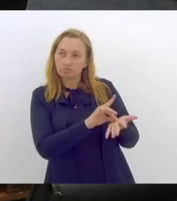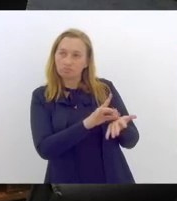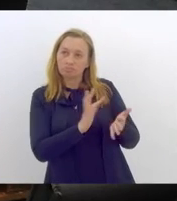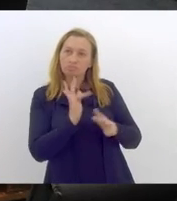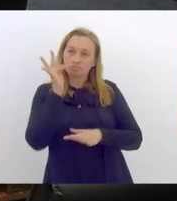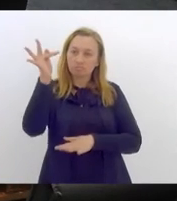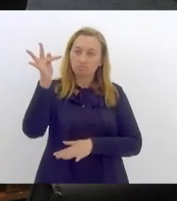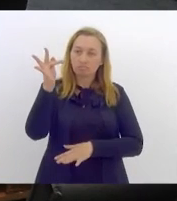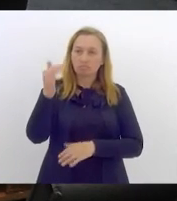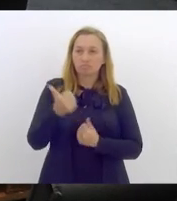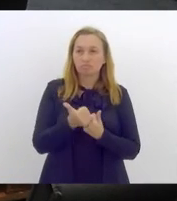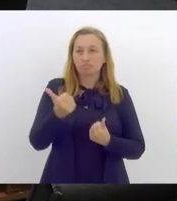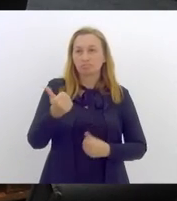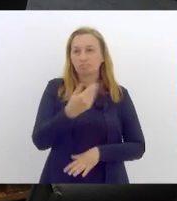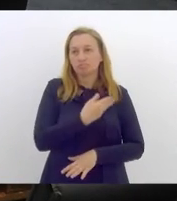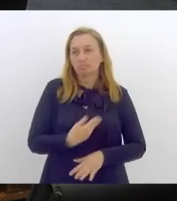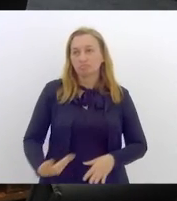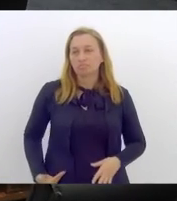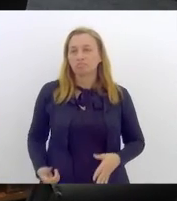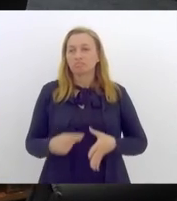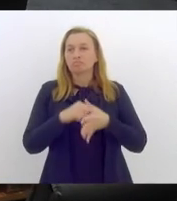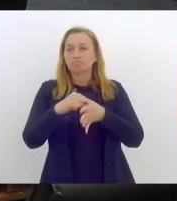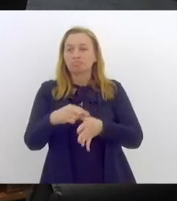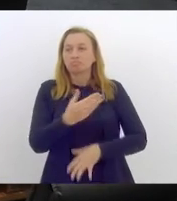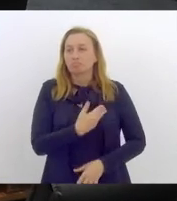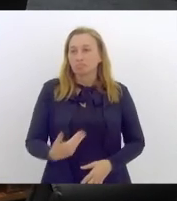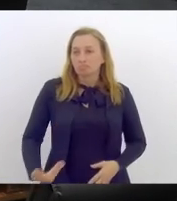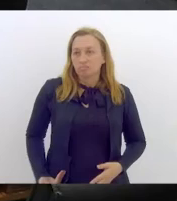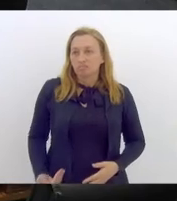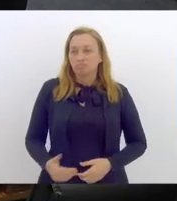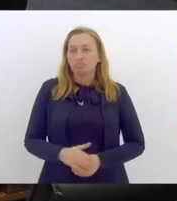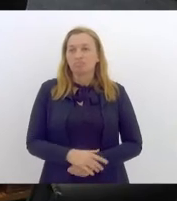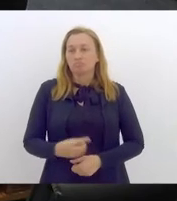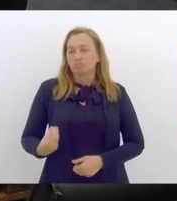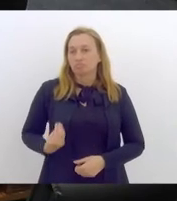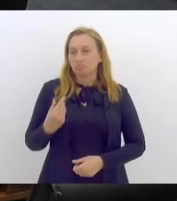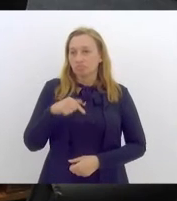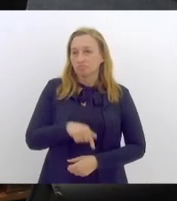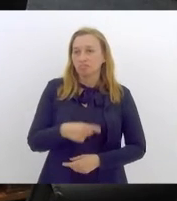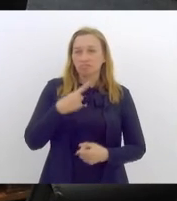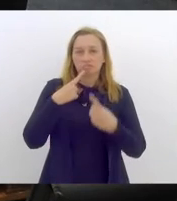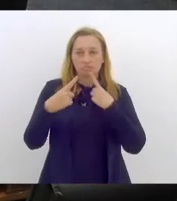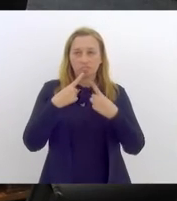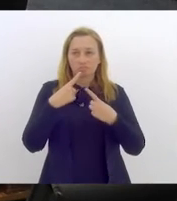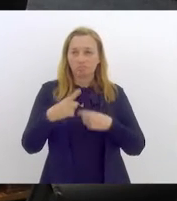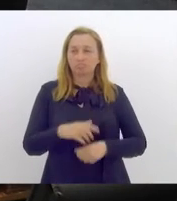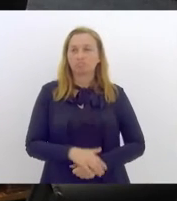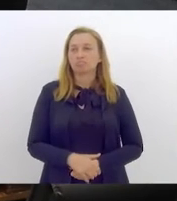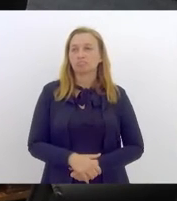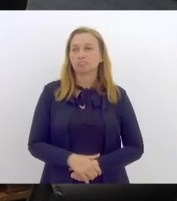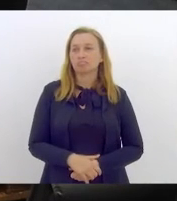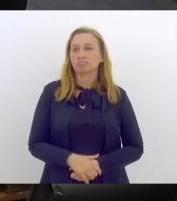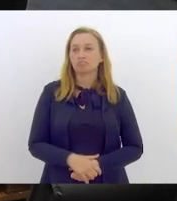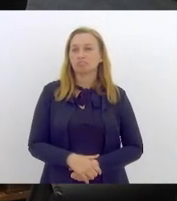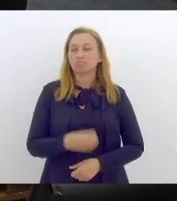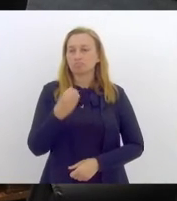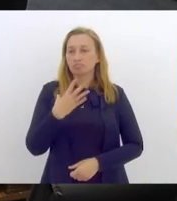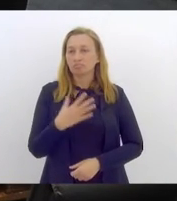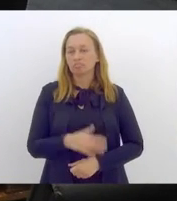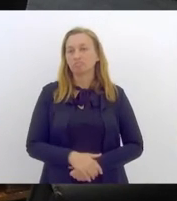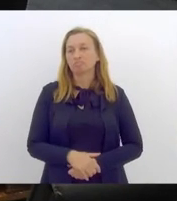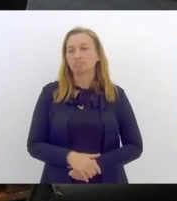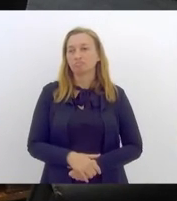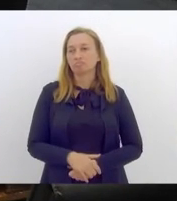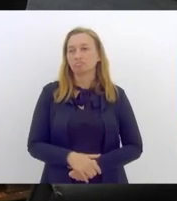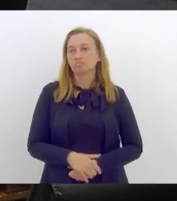futuro vice-governador, o líder do governo, nem estiveram aqui no debate. Bom, vamos lá.